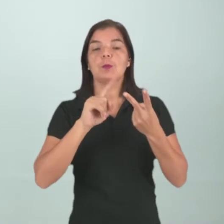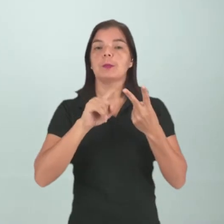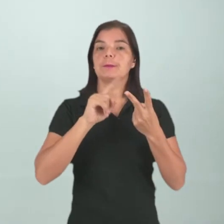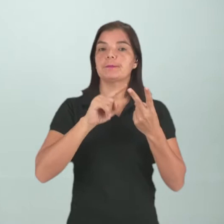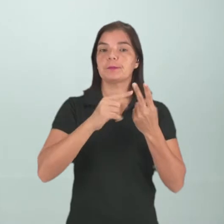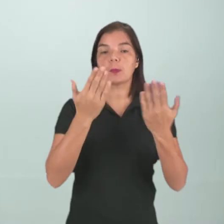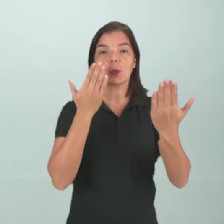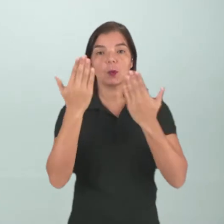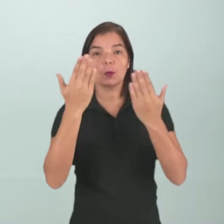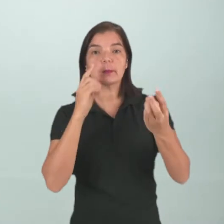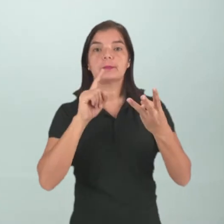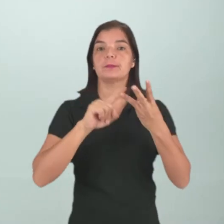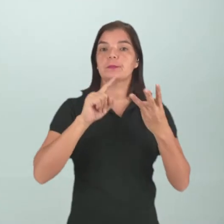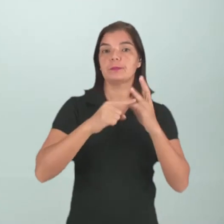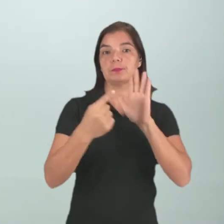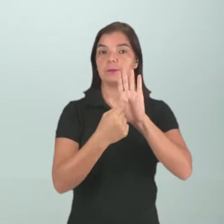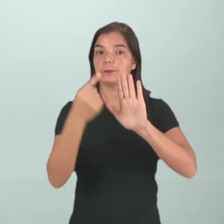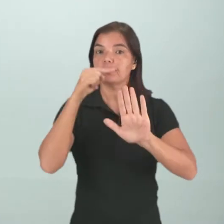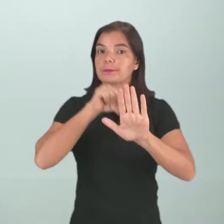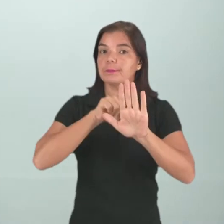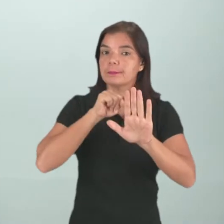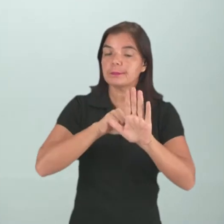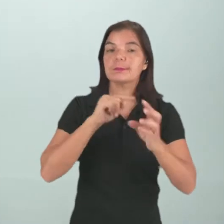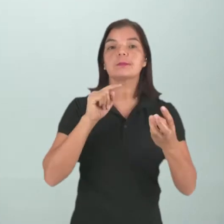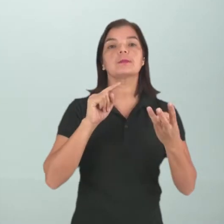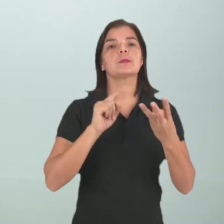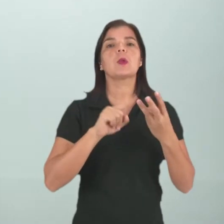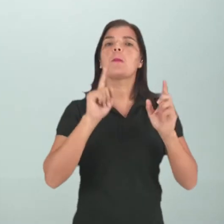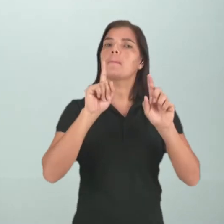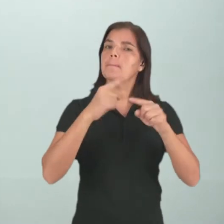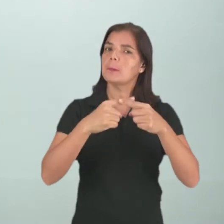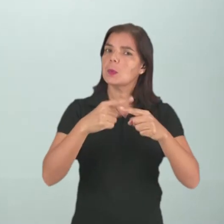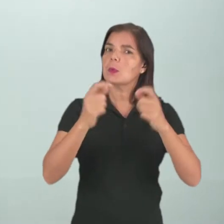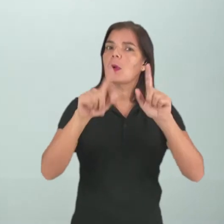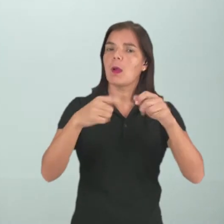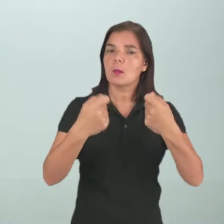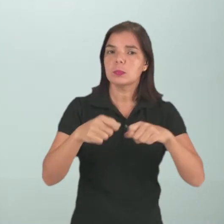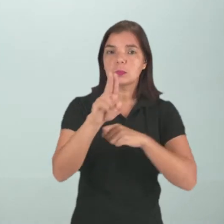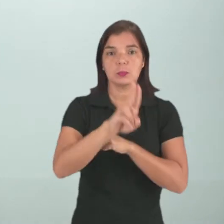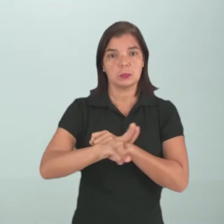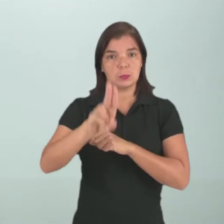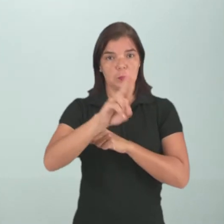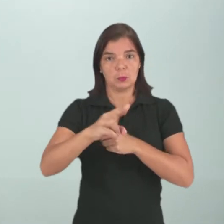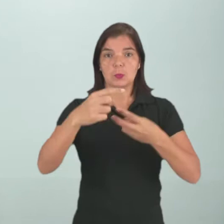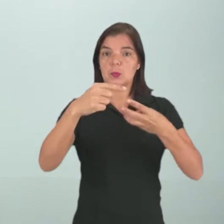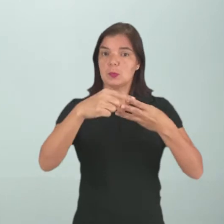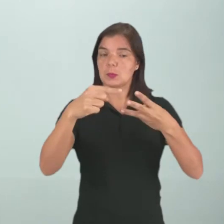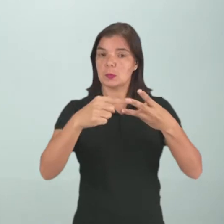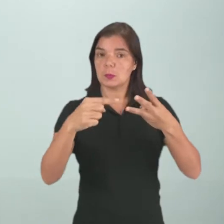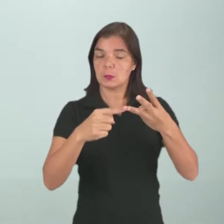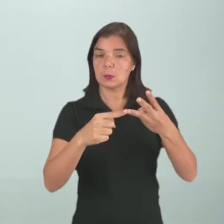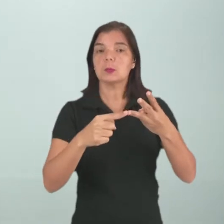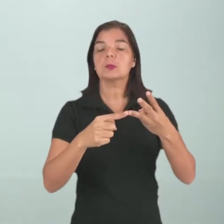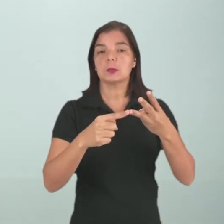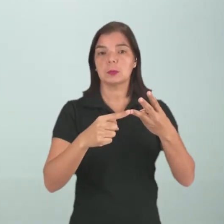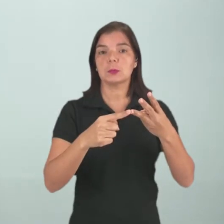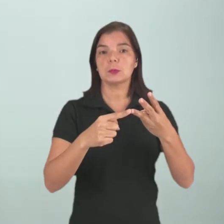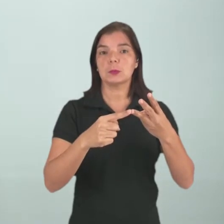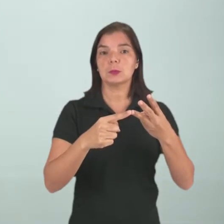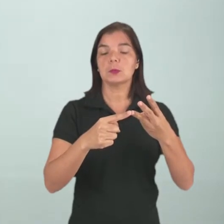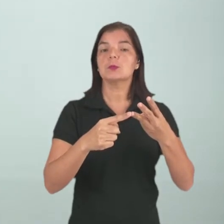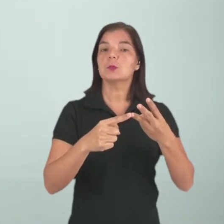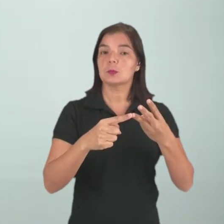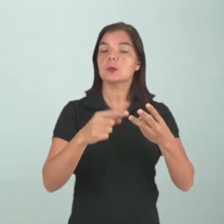a comparação, entra a metáfora, porque é necessário fazer uso dessas ferramentas,